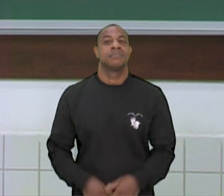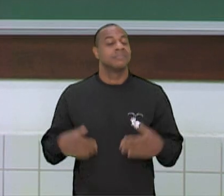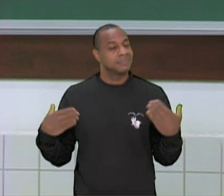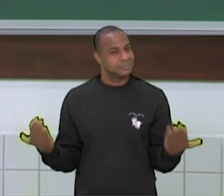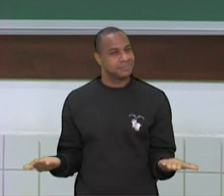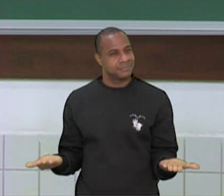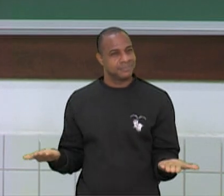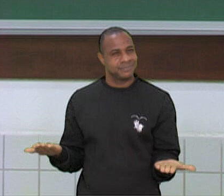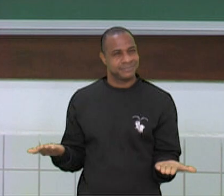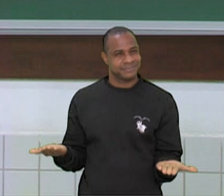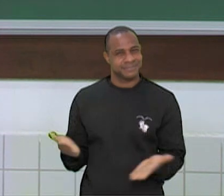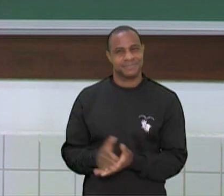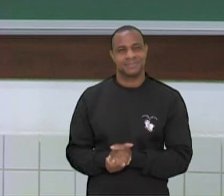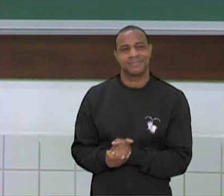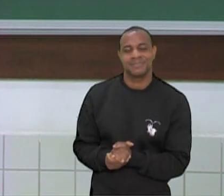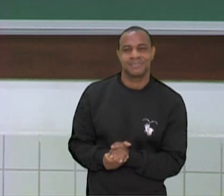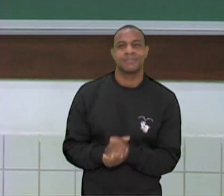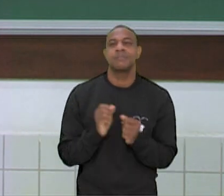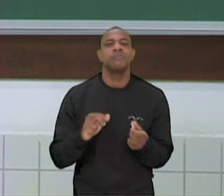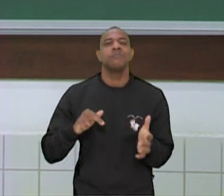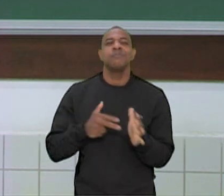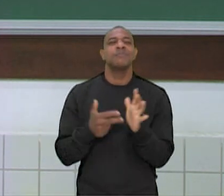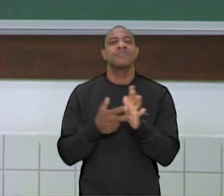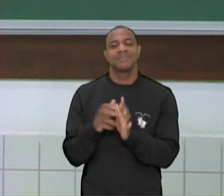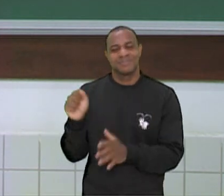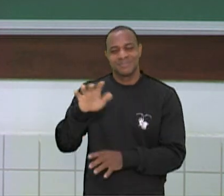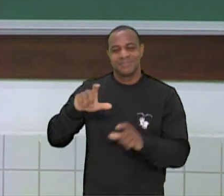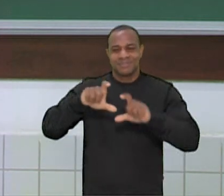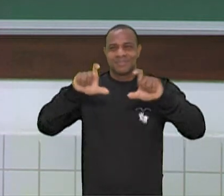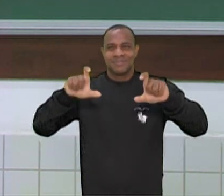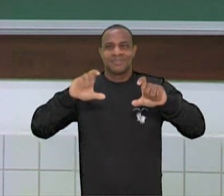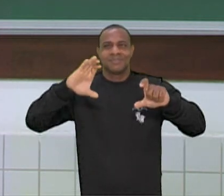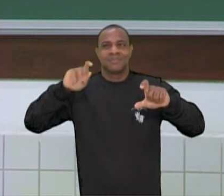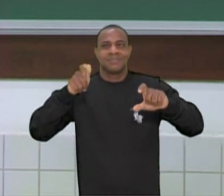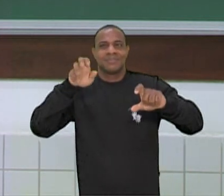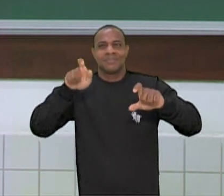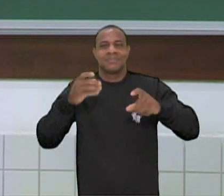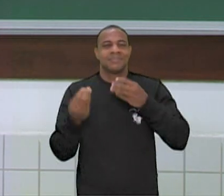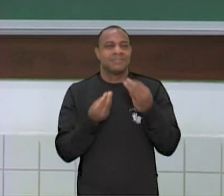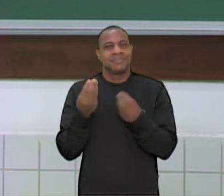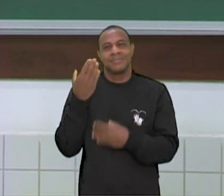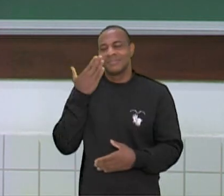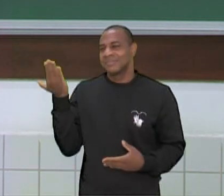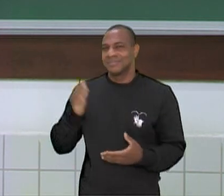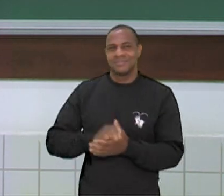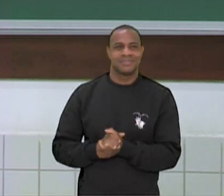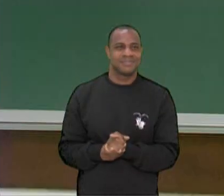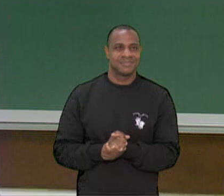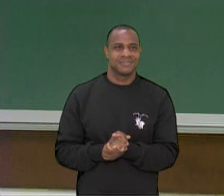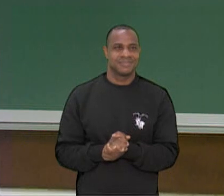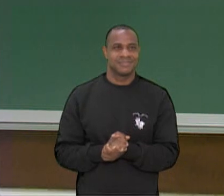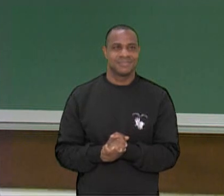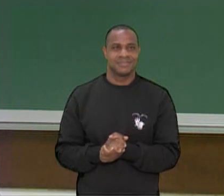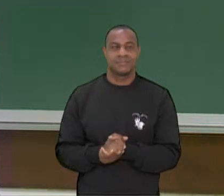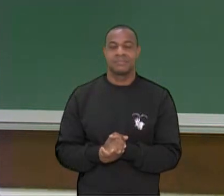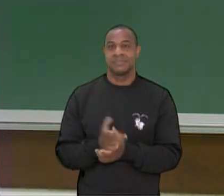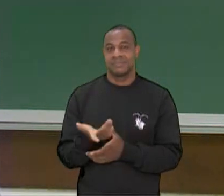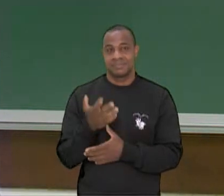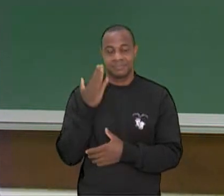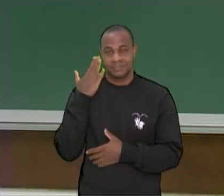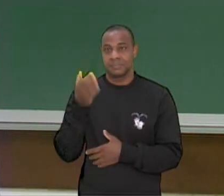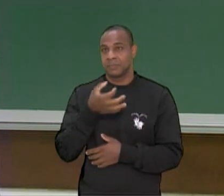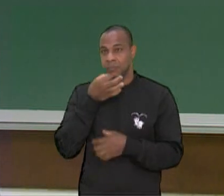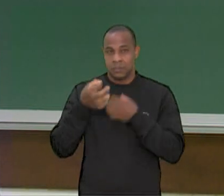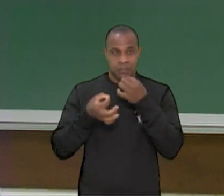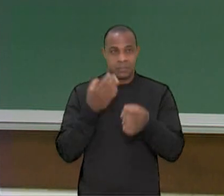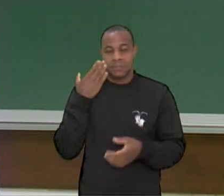E aí, gente, gênios pensando? Vamos lá? Tenho certeza que vocês chegaram aí a uma resposta bem adequada. Olha a sugestão que a prof trouxe para vocês.